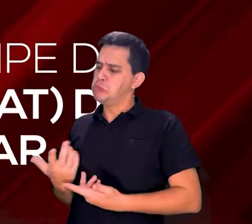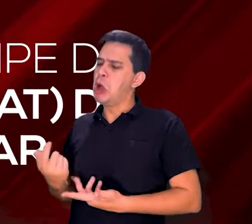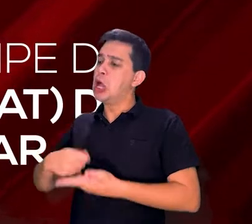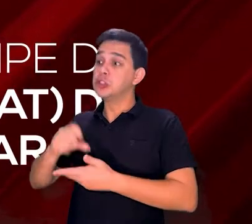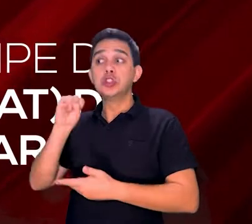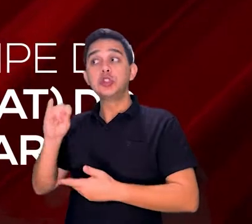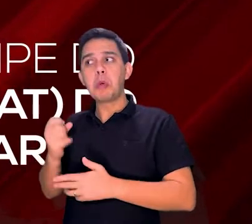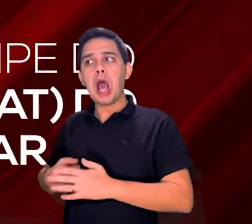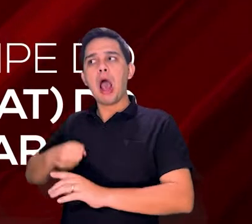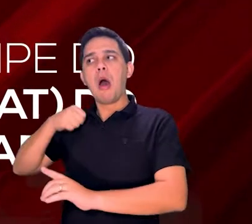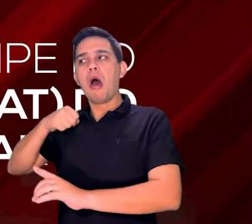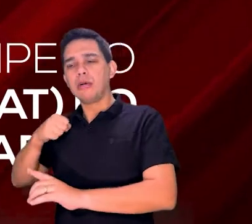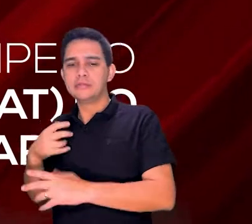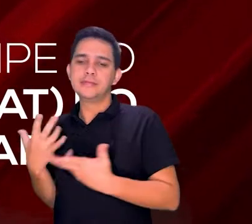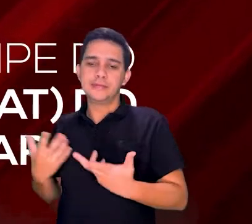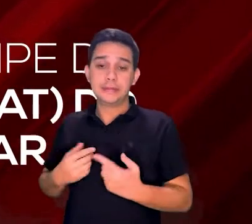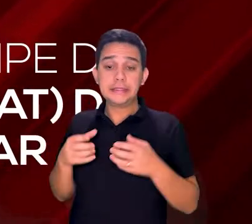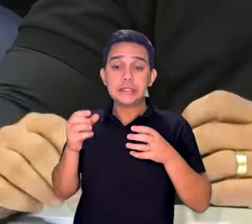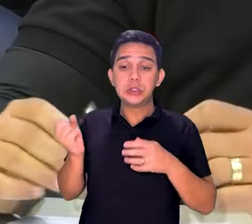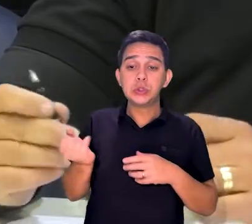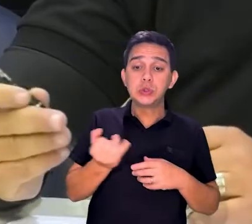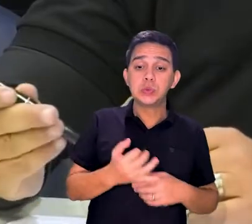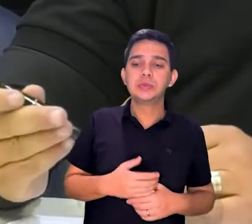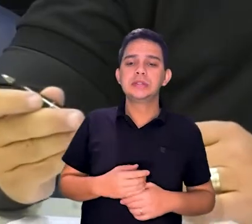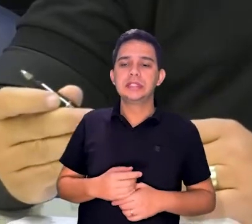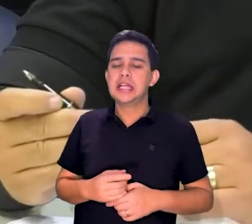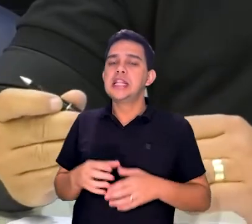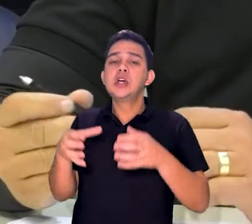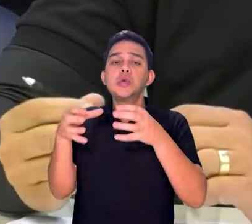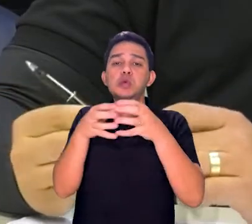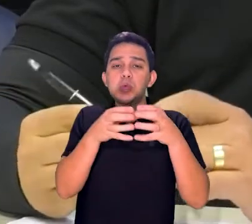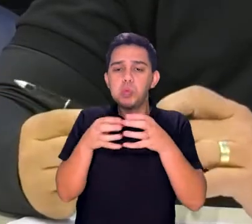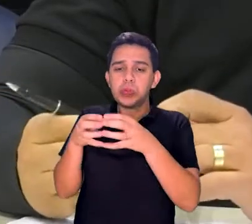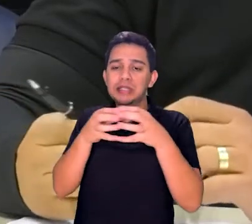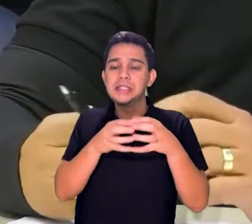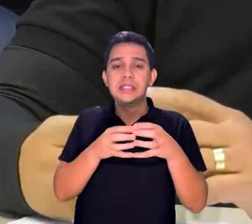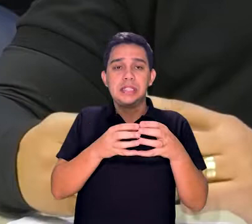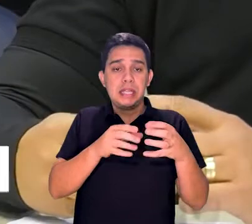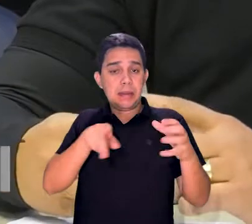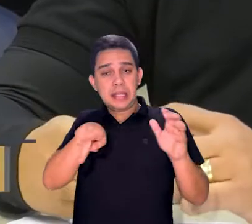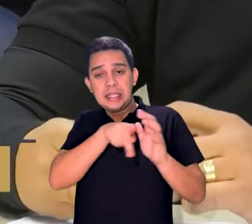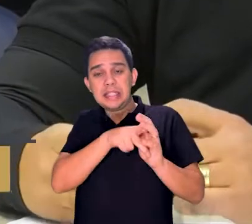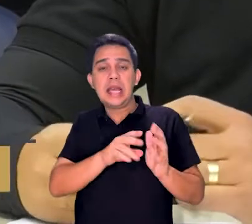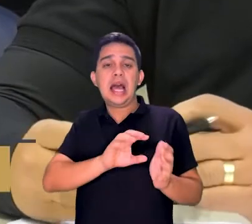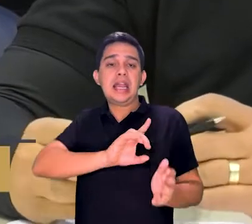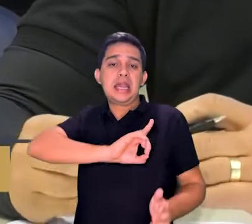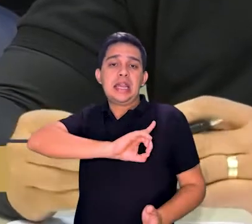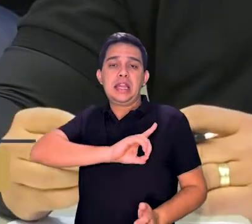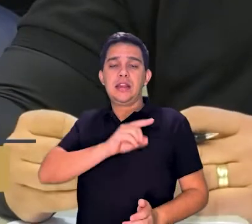Queimados. Durante essa investigação, análise do aparelho celular, se verificou que esses denunciados